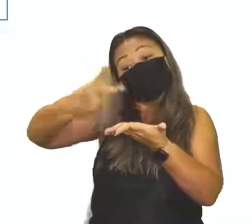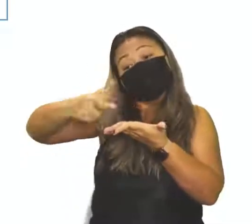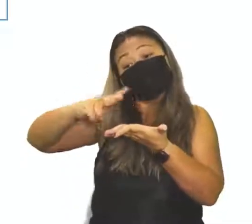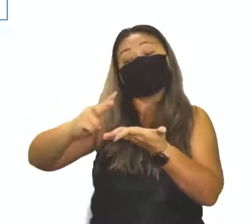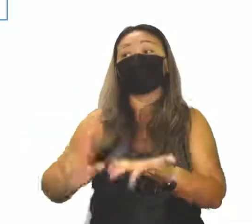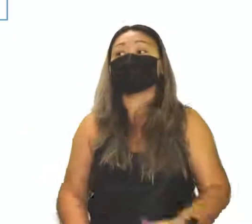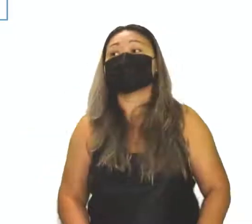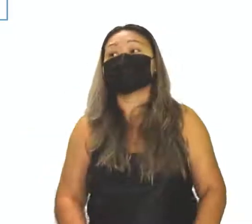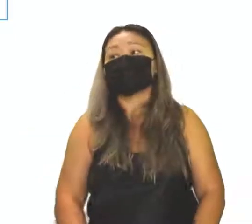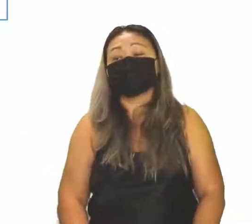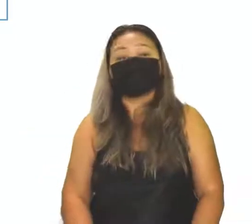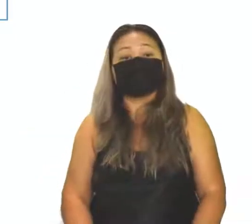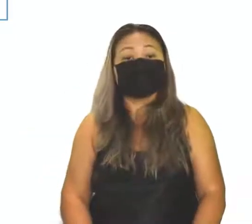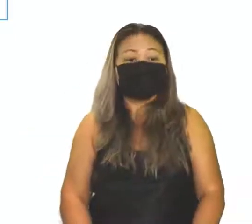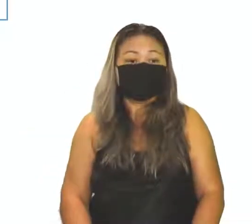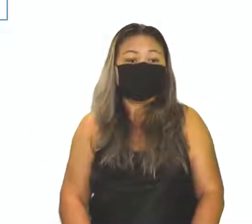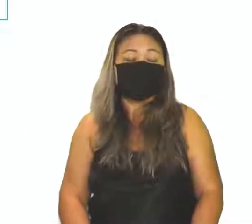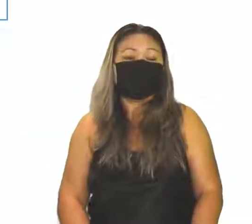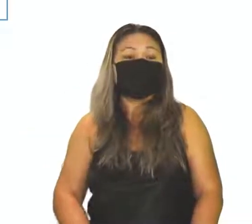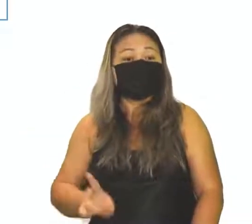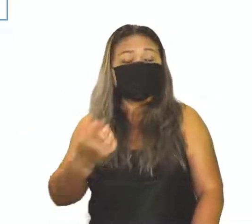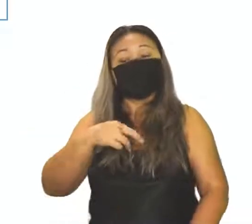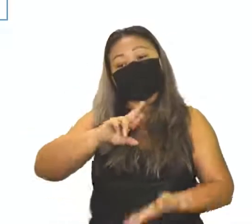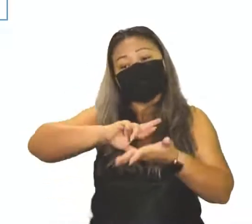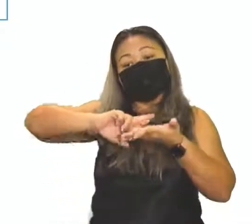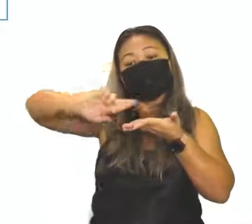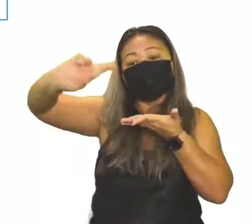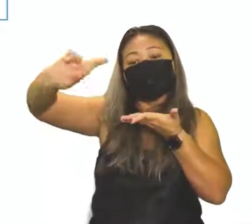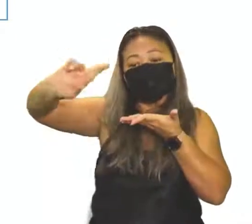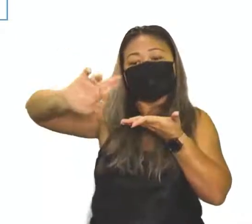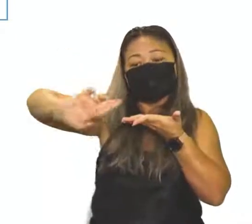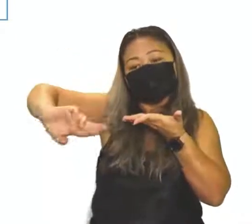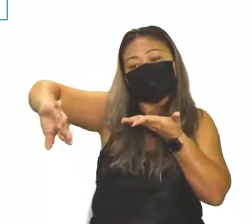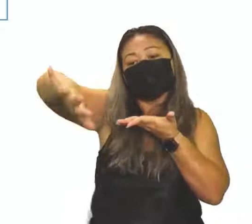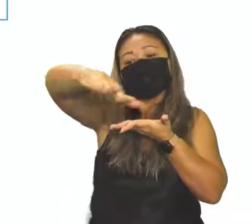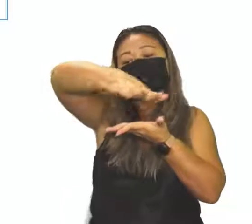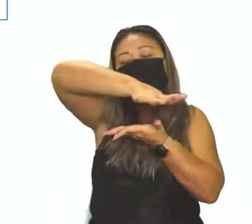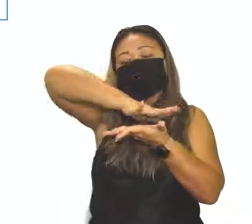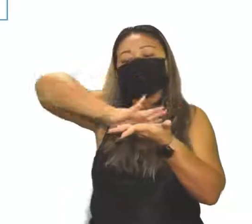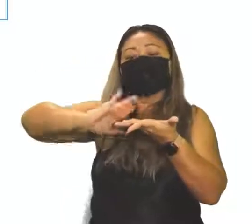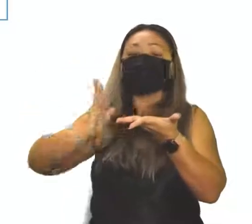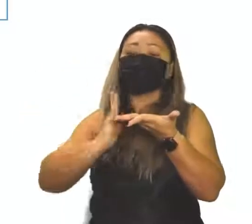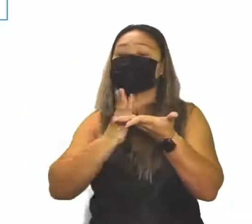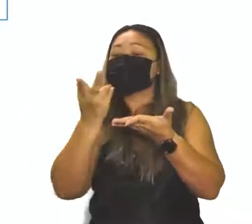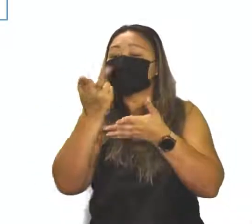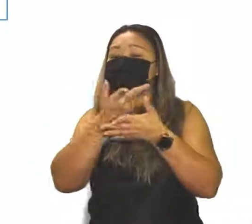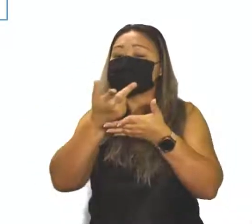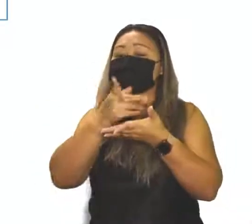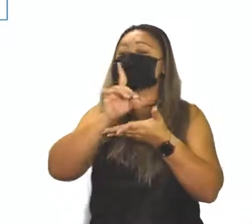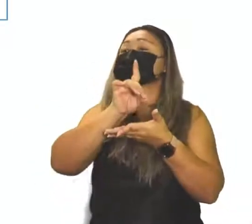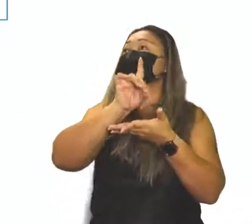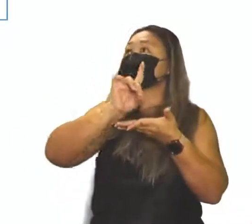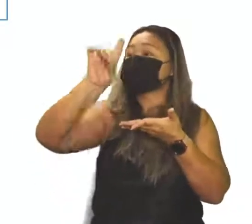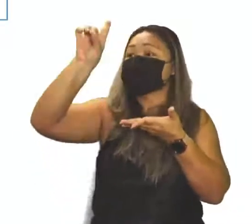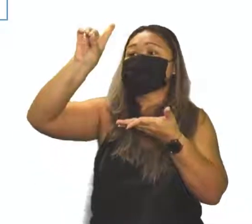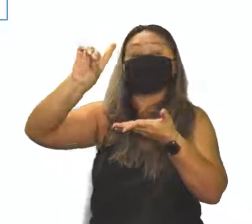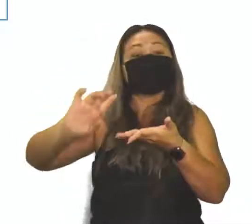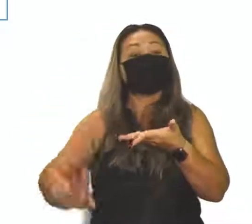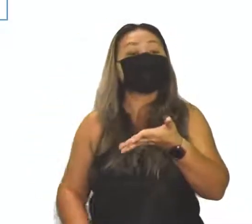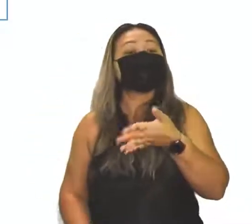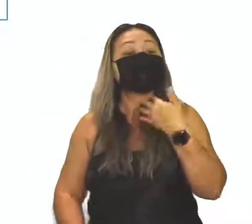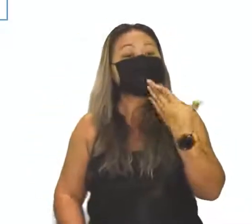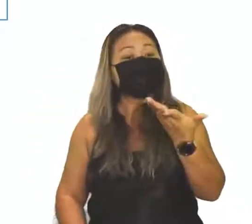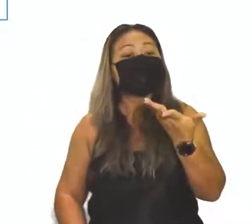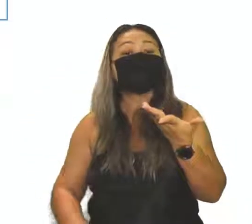Estudo sobre Deus, teológico. Religioso, vocês sabem que envolve a religião na busca do divino Deus. Esse